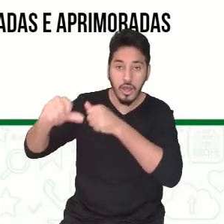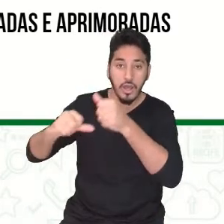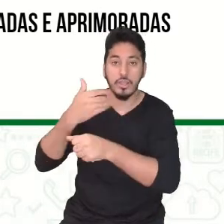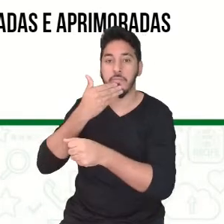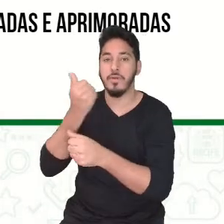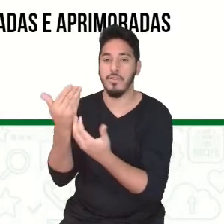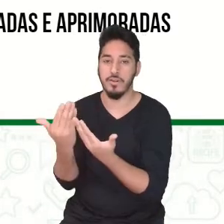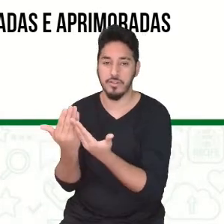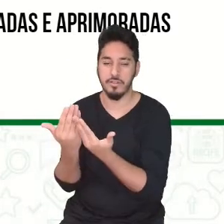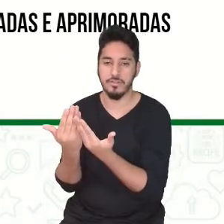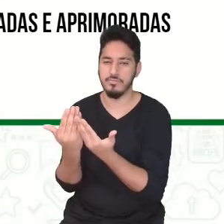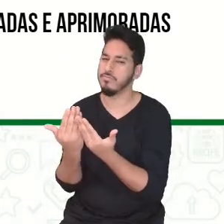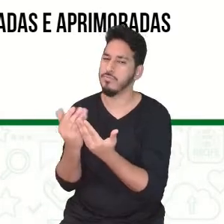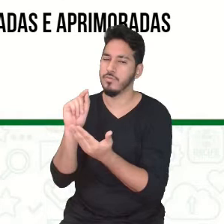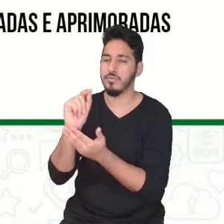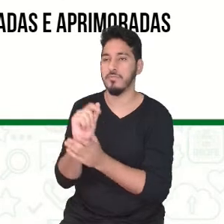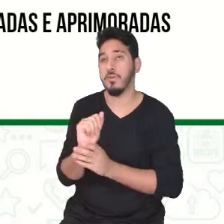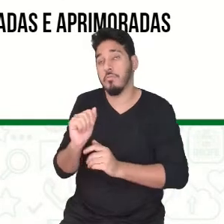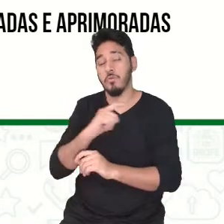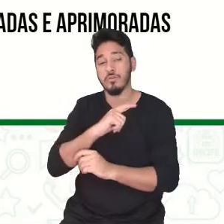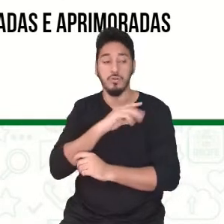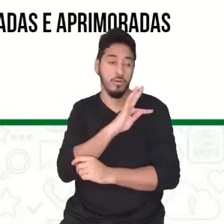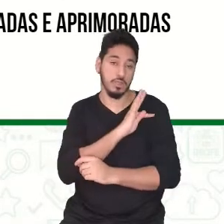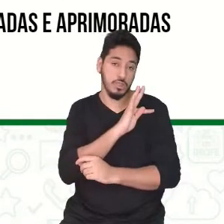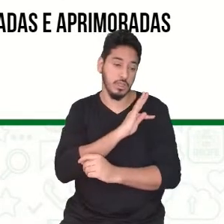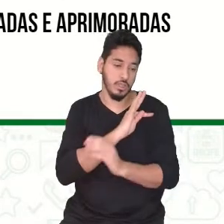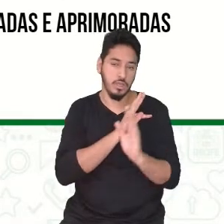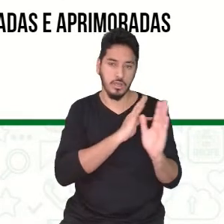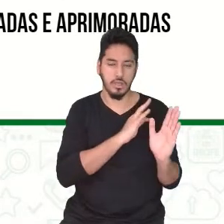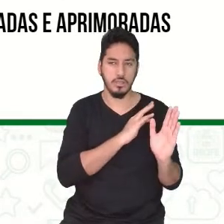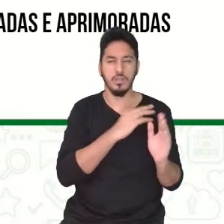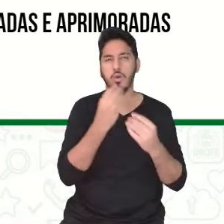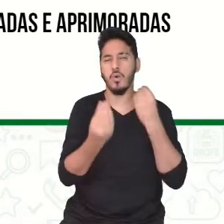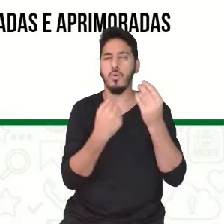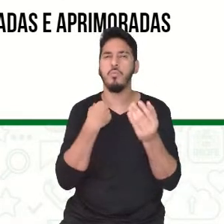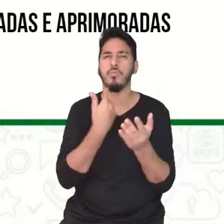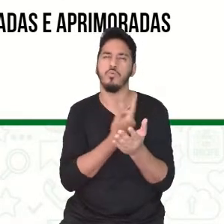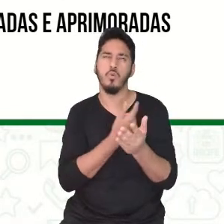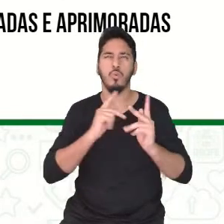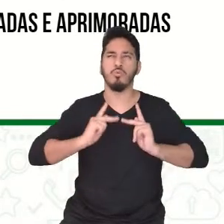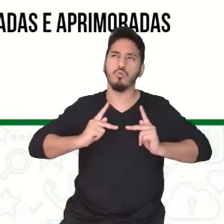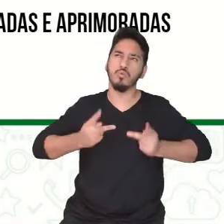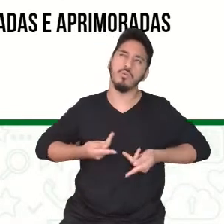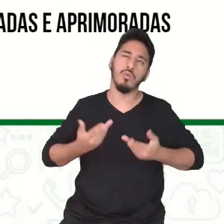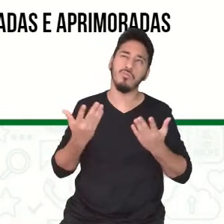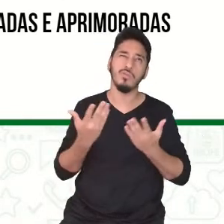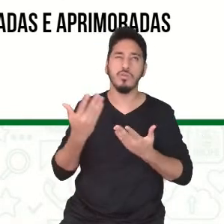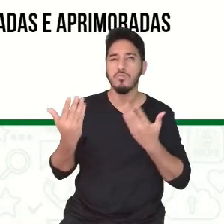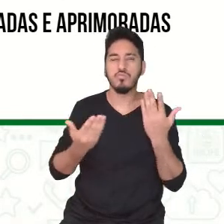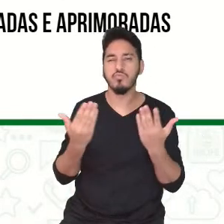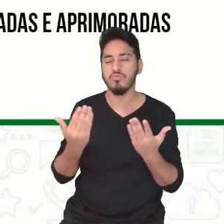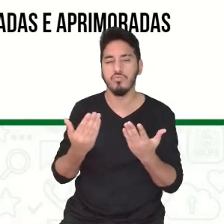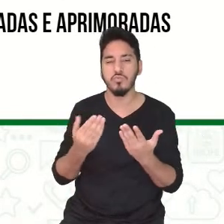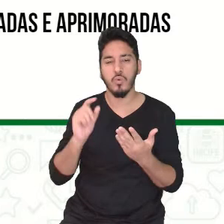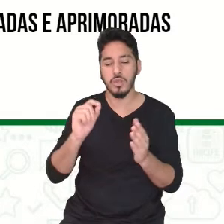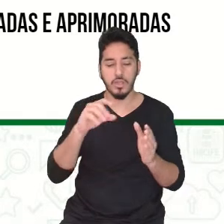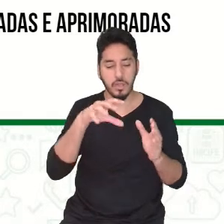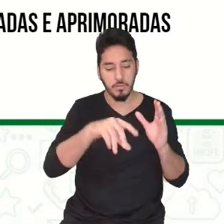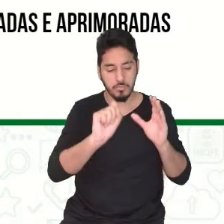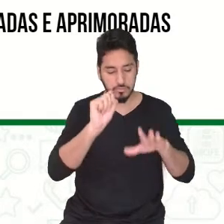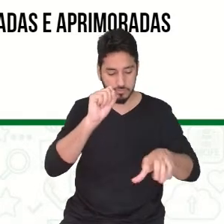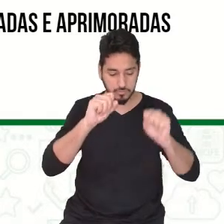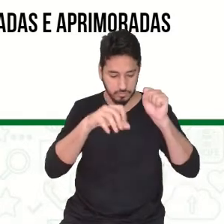aprimoradas. Ou seja, eu posso ter uma técnica de como é que nós, seres humanos, deixamos de ser coletores,